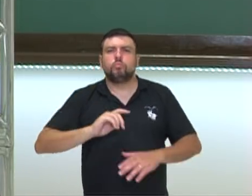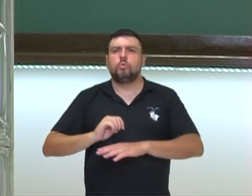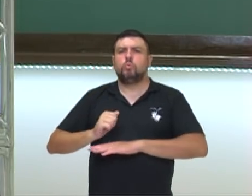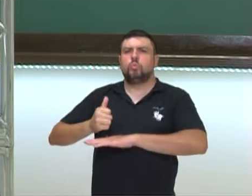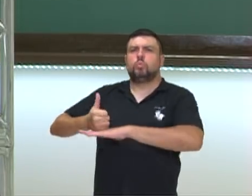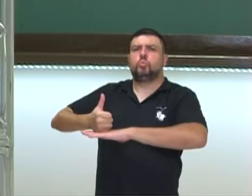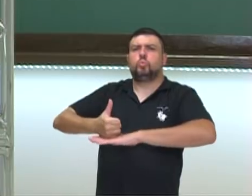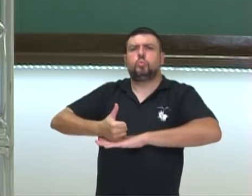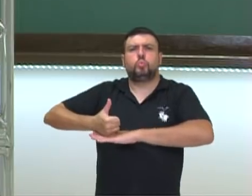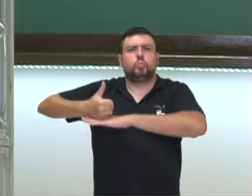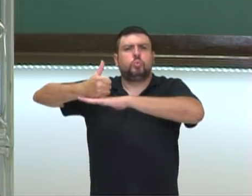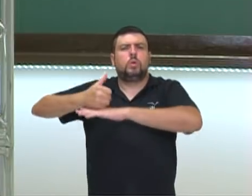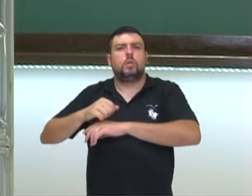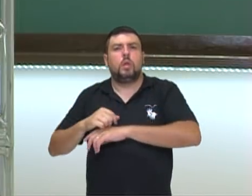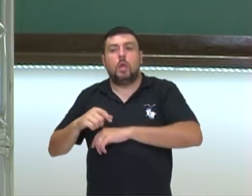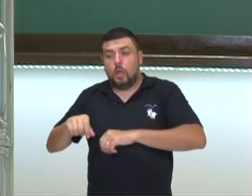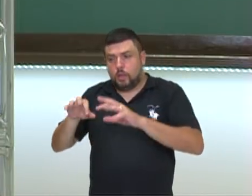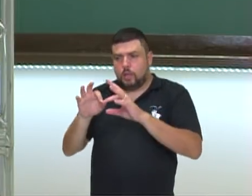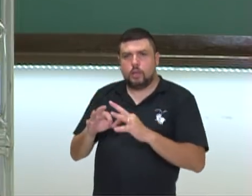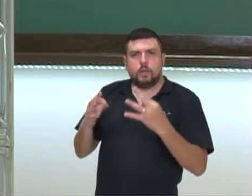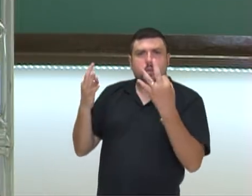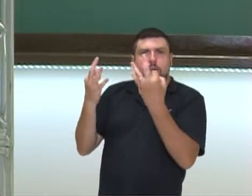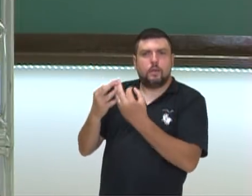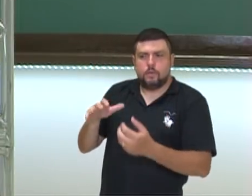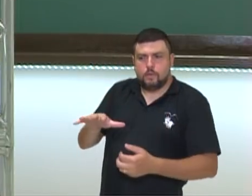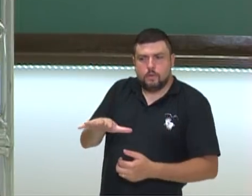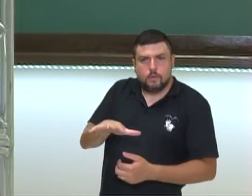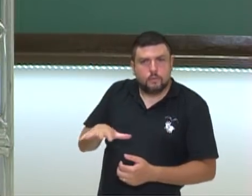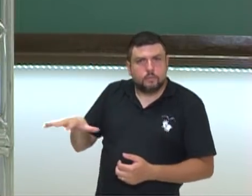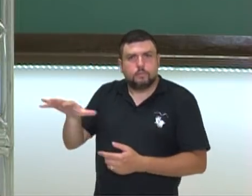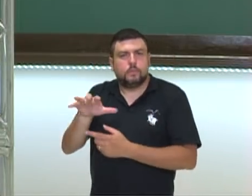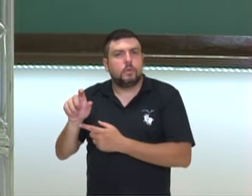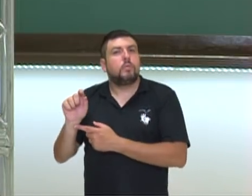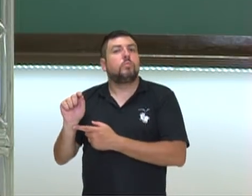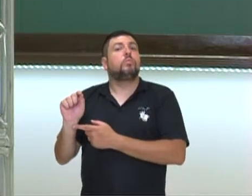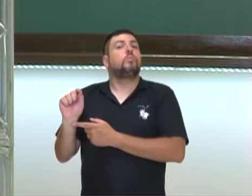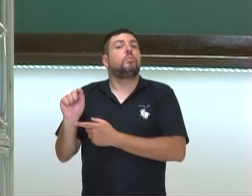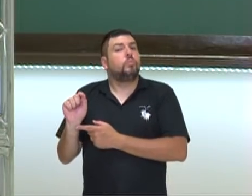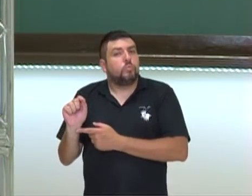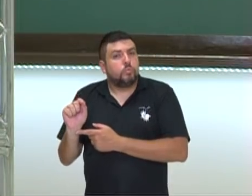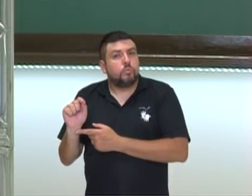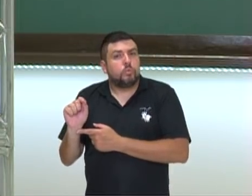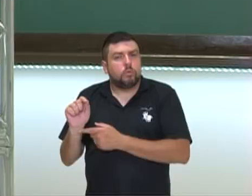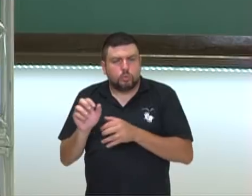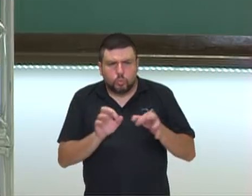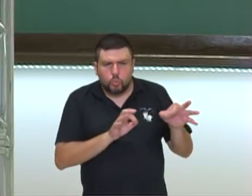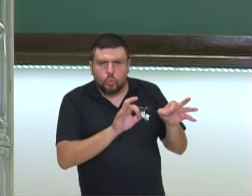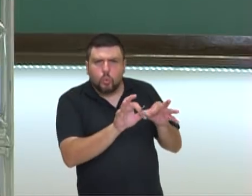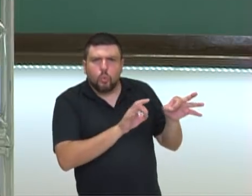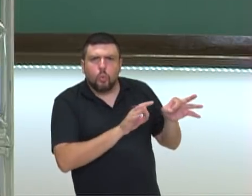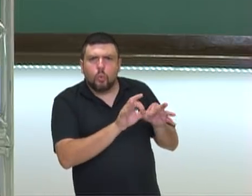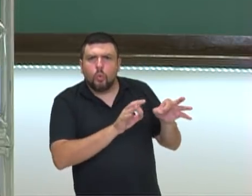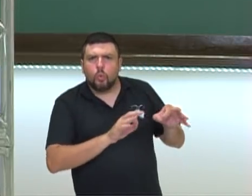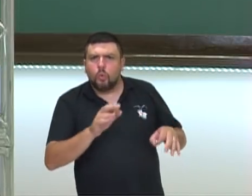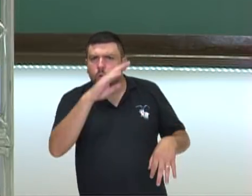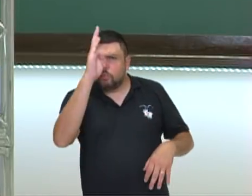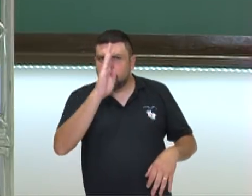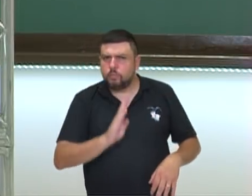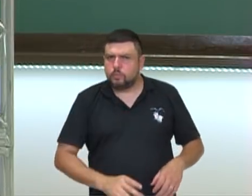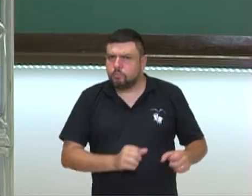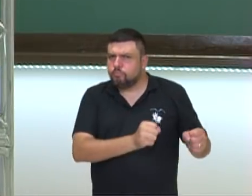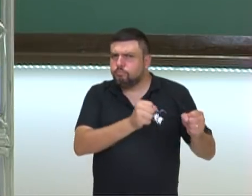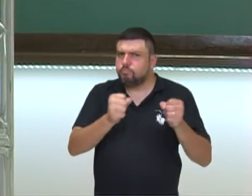e o encontro dessas famílias, dessas oligarquias estaduais, determinava como seria o poder no Brasil, na